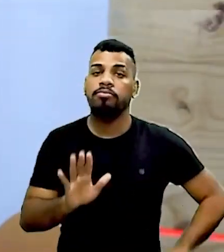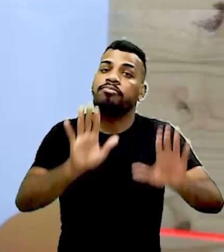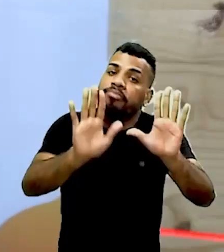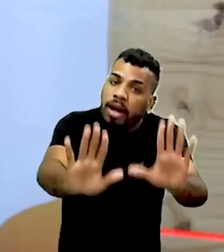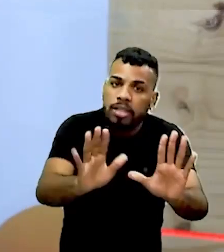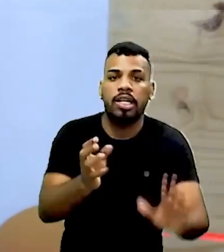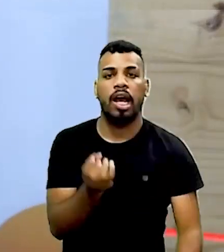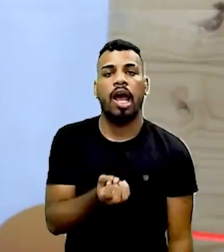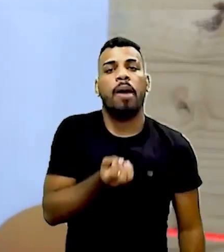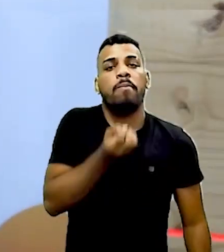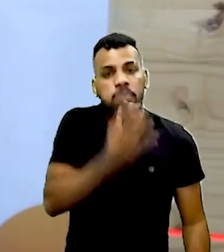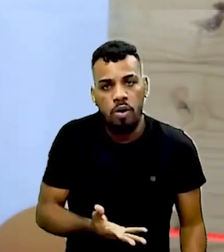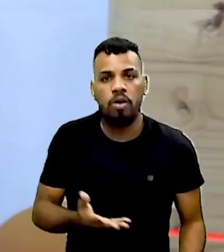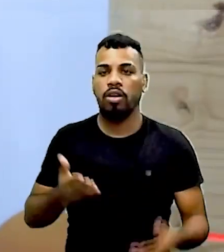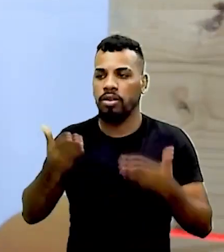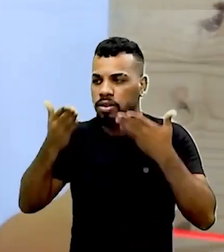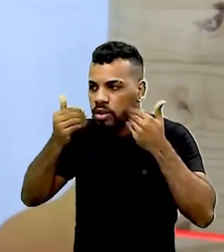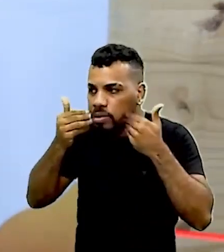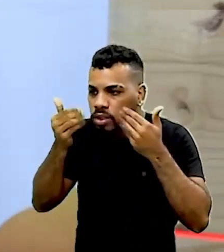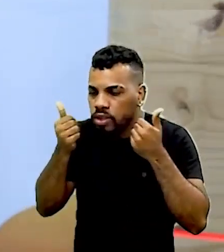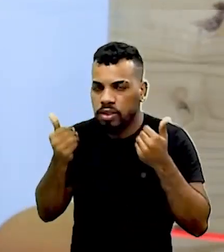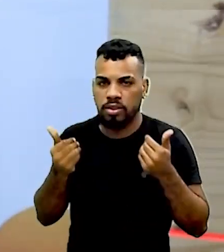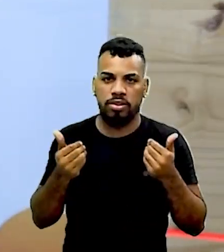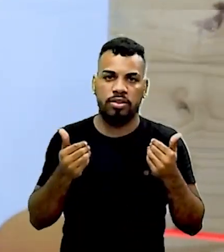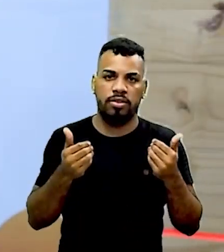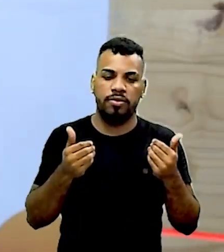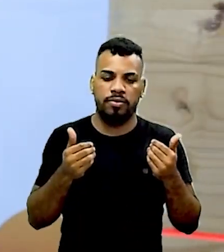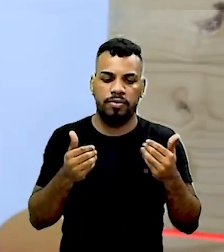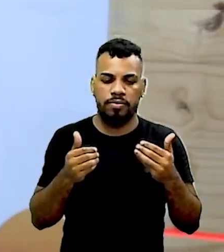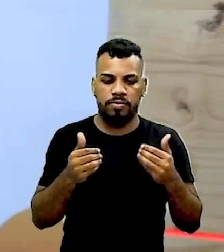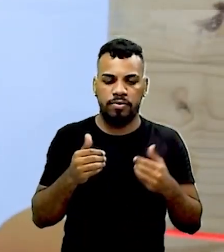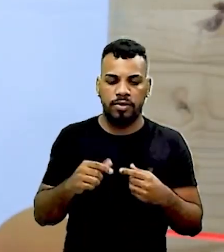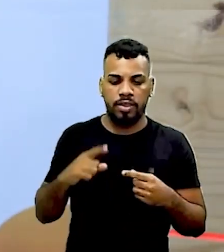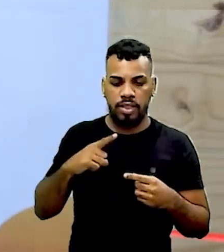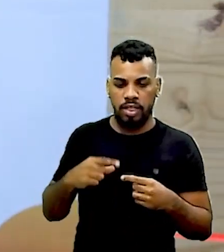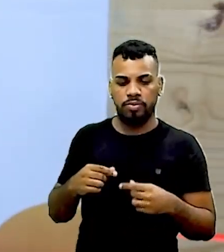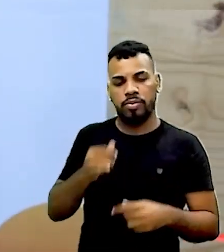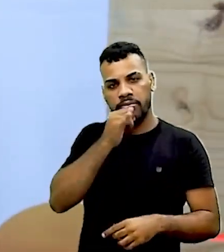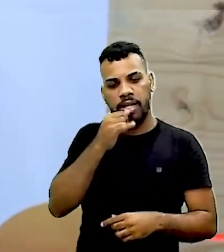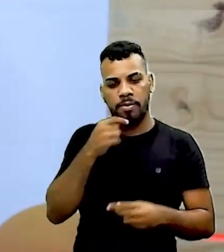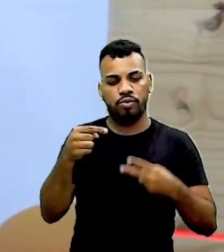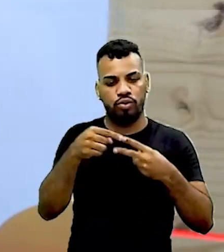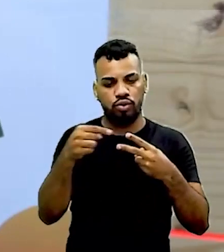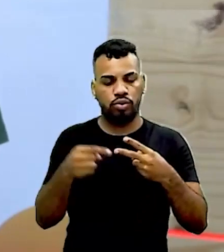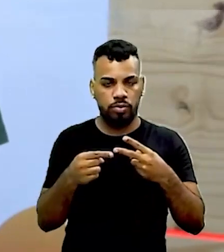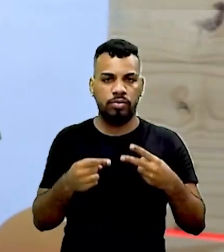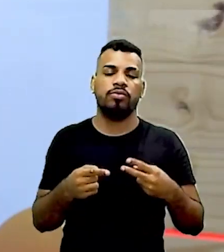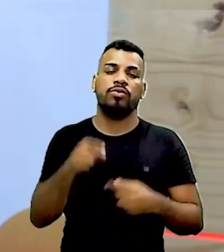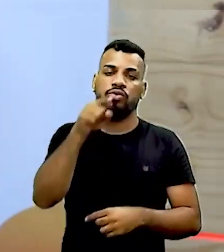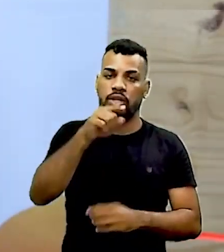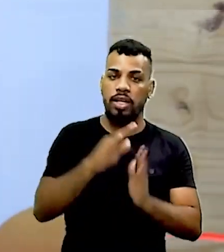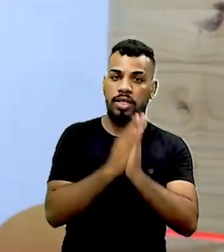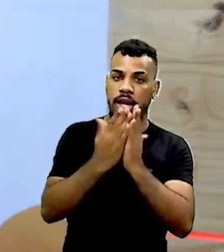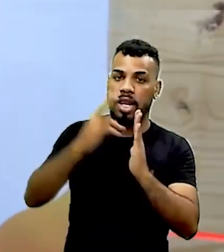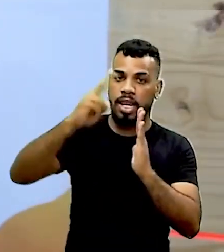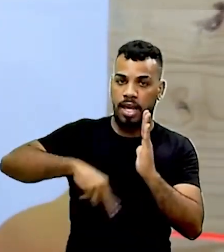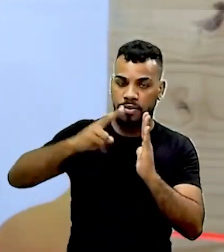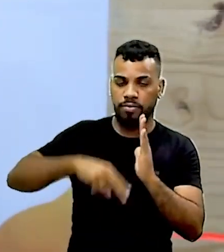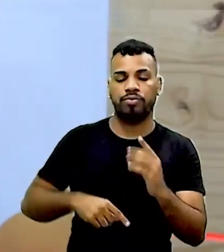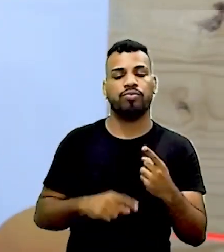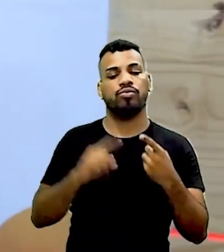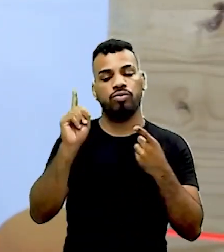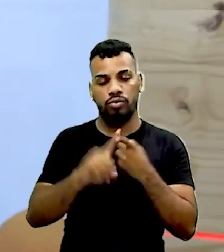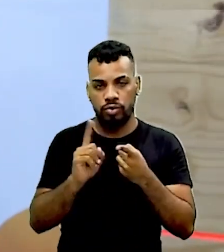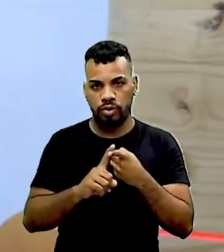agregar conhecimento. Eu trouxe dois exemplozinhos, muito bons por sinal, de livros para você ler. Um é um